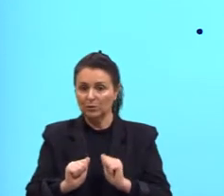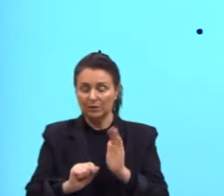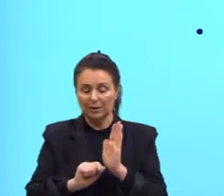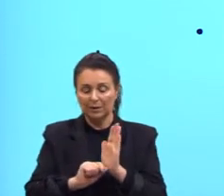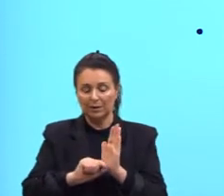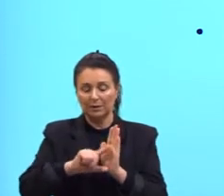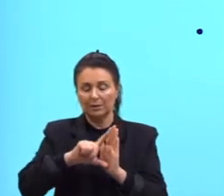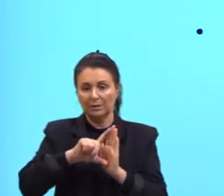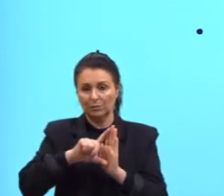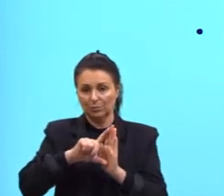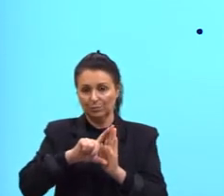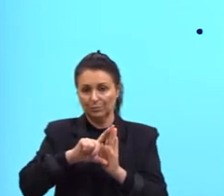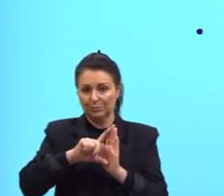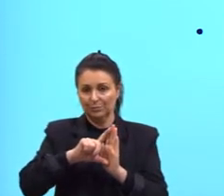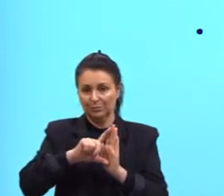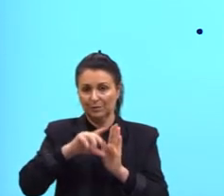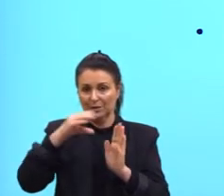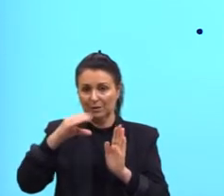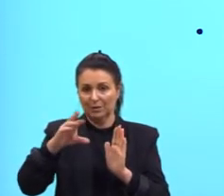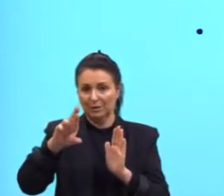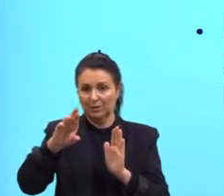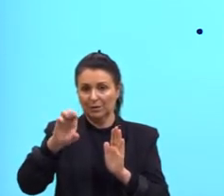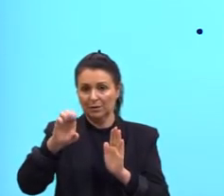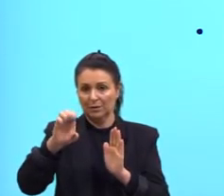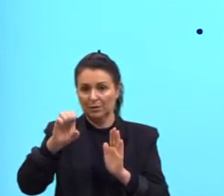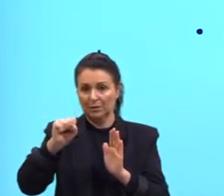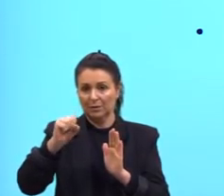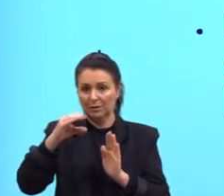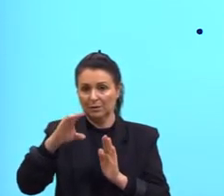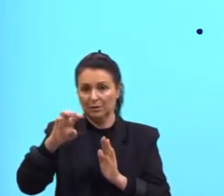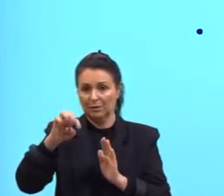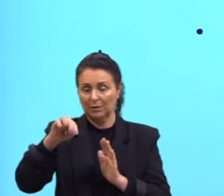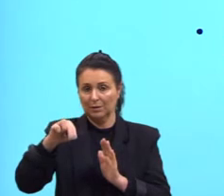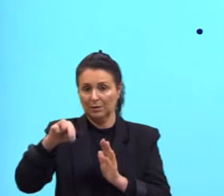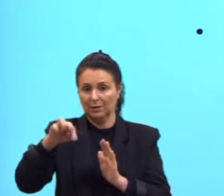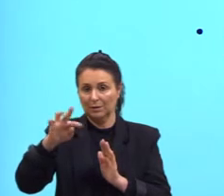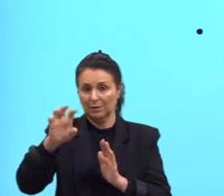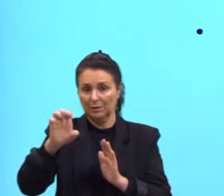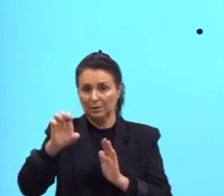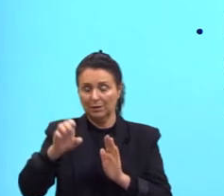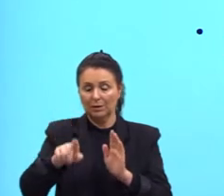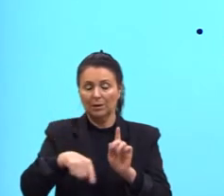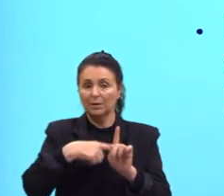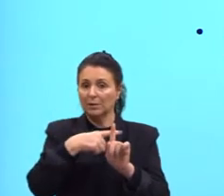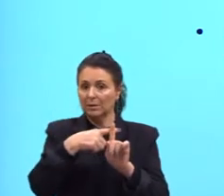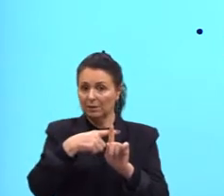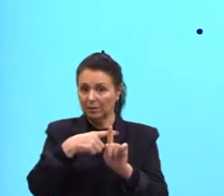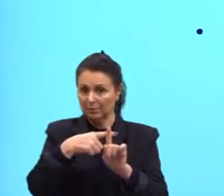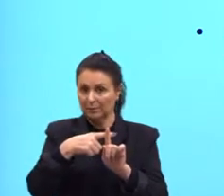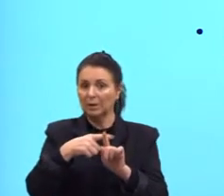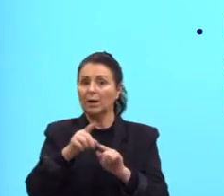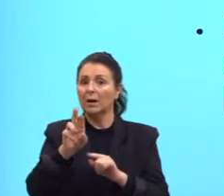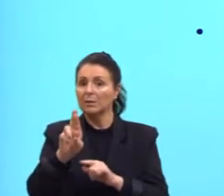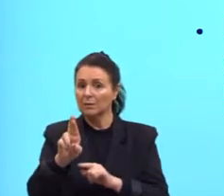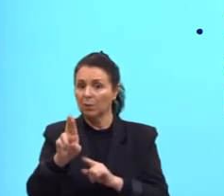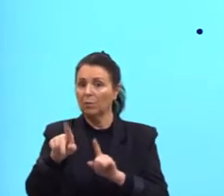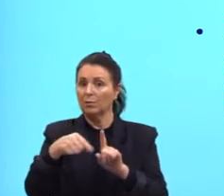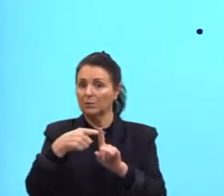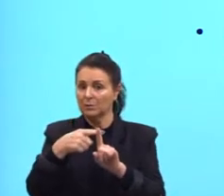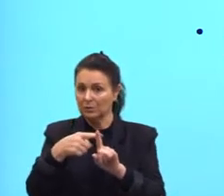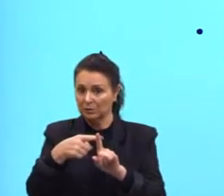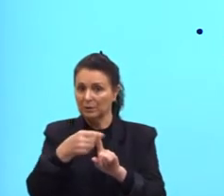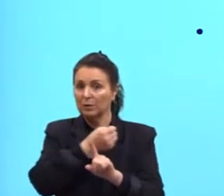crescente tá nesse caso a razão é sempre positiva só que ela é formada por números